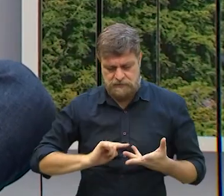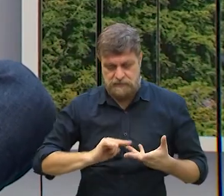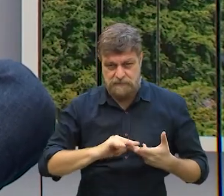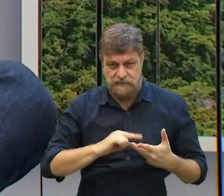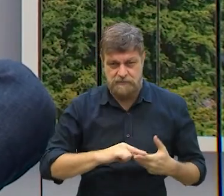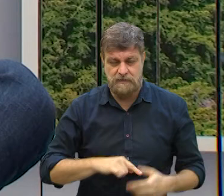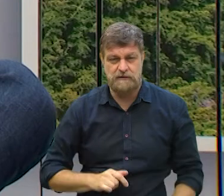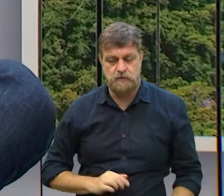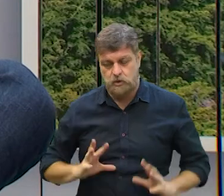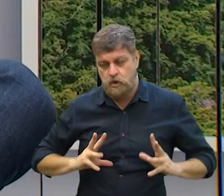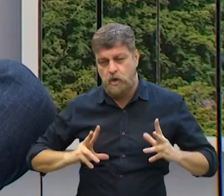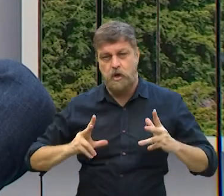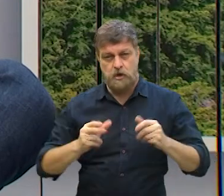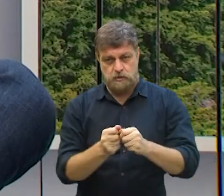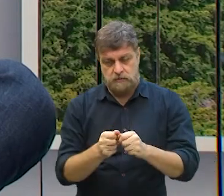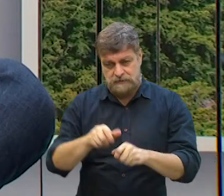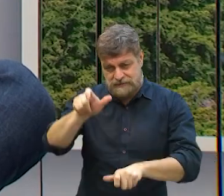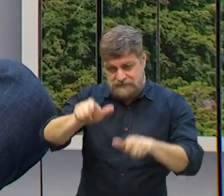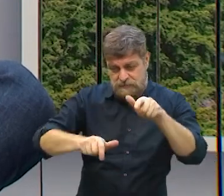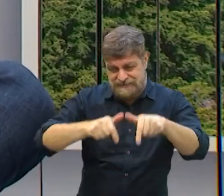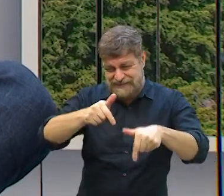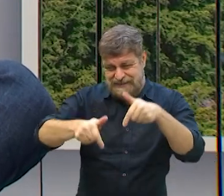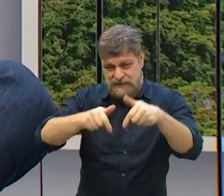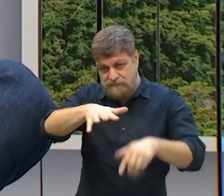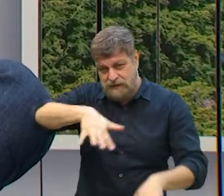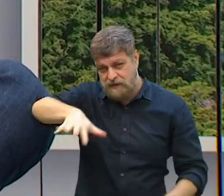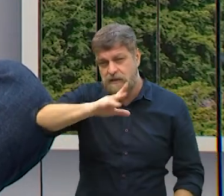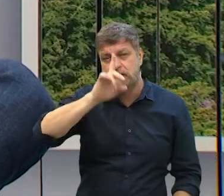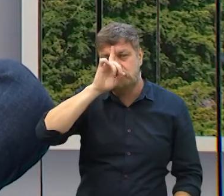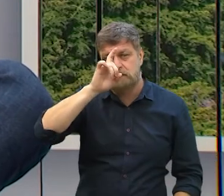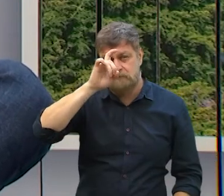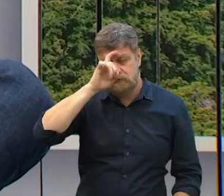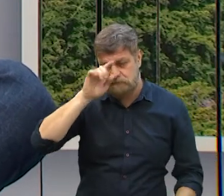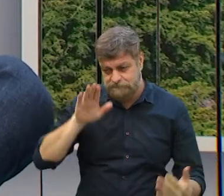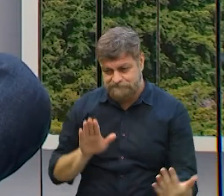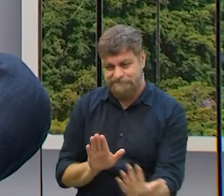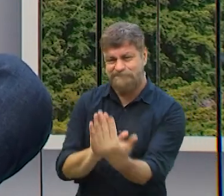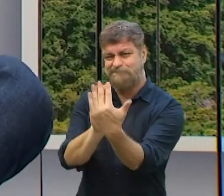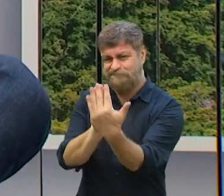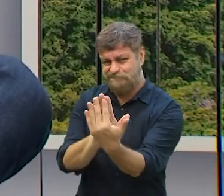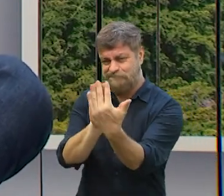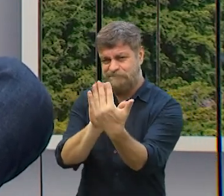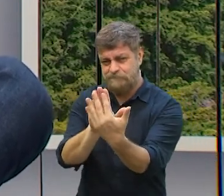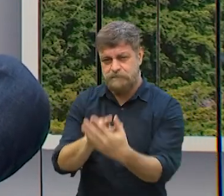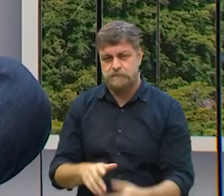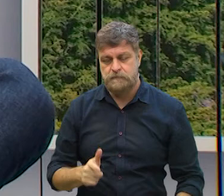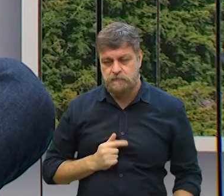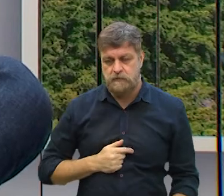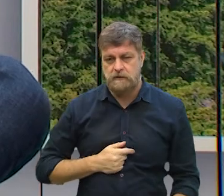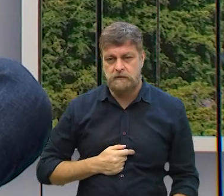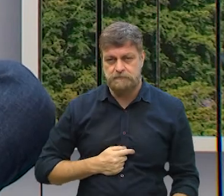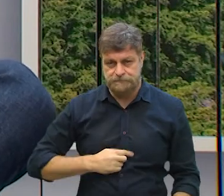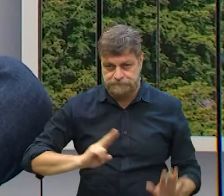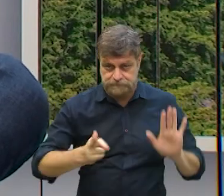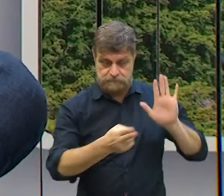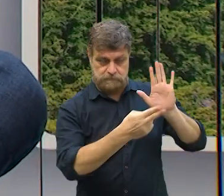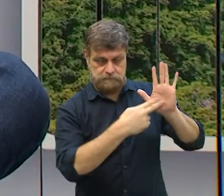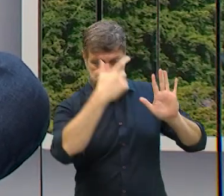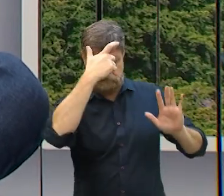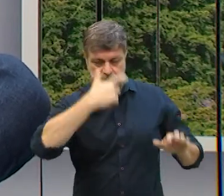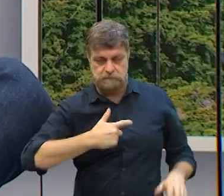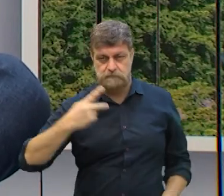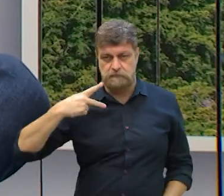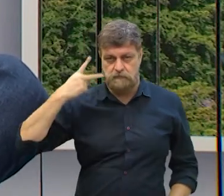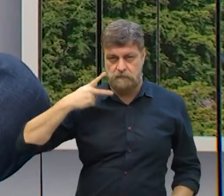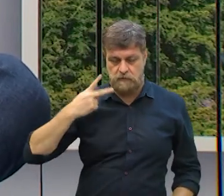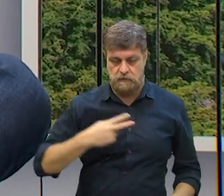enfermagem, pessoal de higiene, enfim, todo aquele pessoal que esteve na linha de frente. Fica aqui o compromisso desse